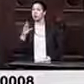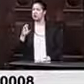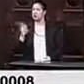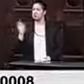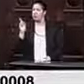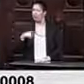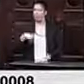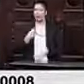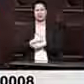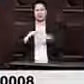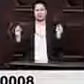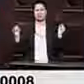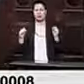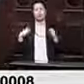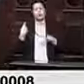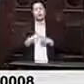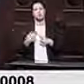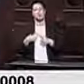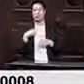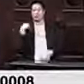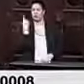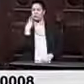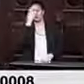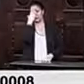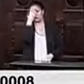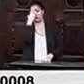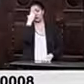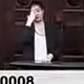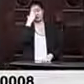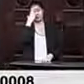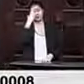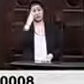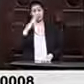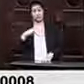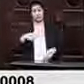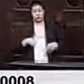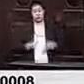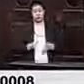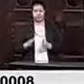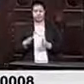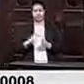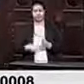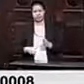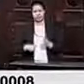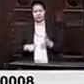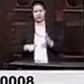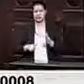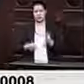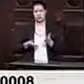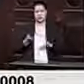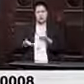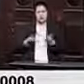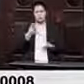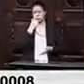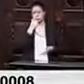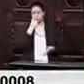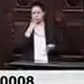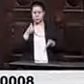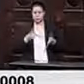maior, porque nós sabemos que o saneamento básico, a